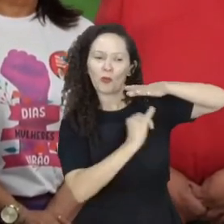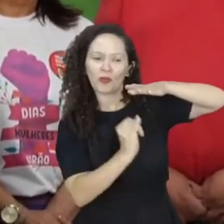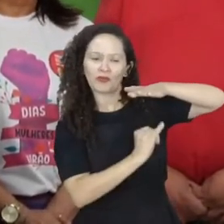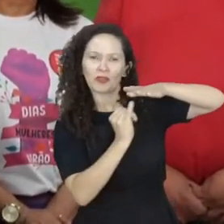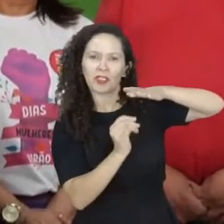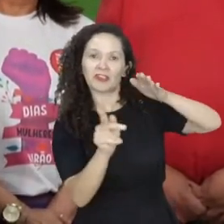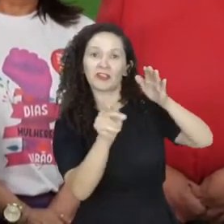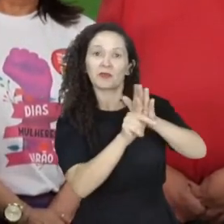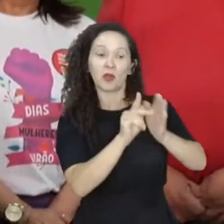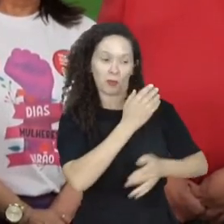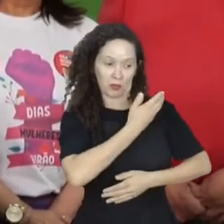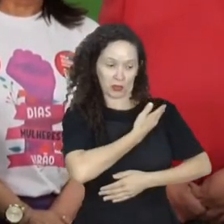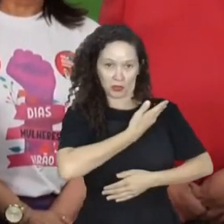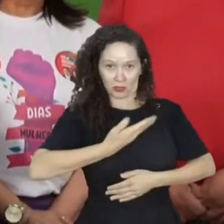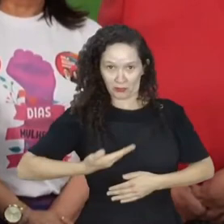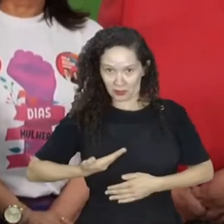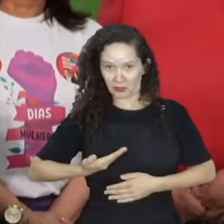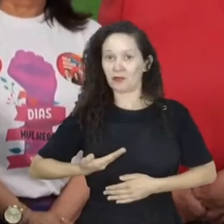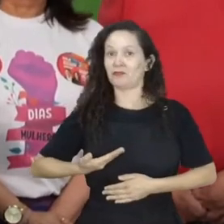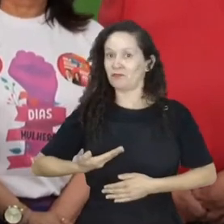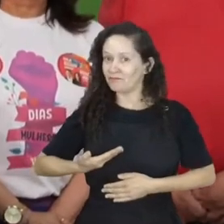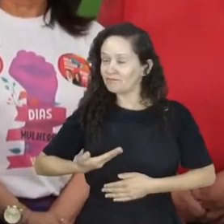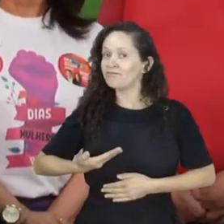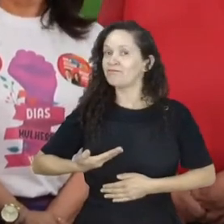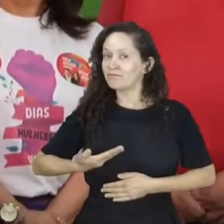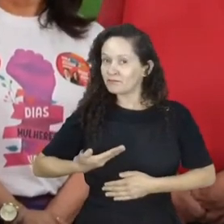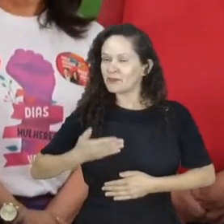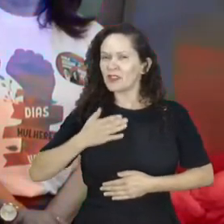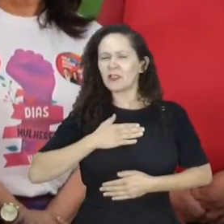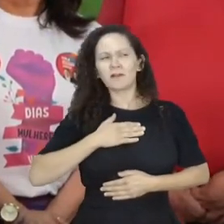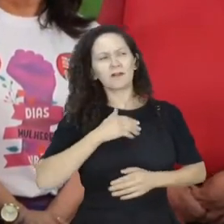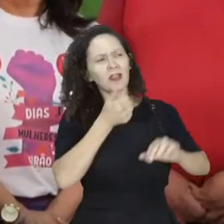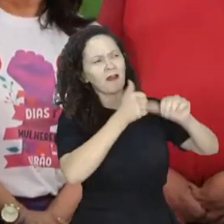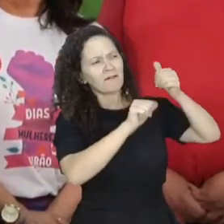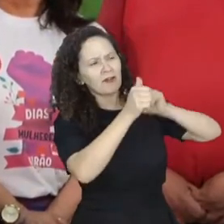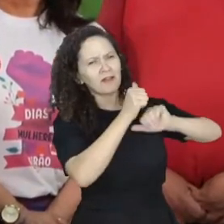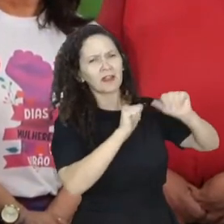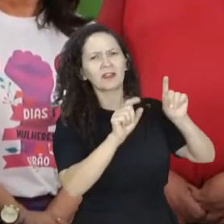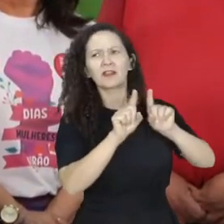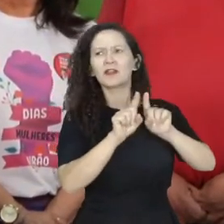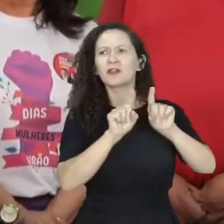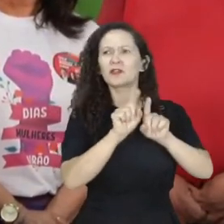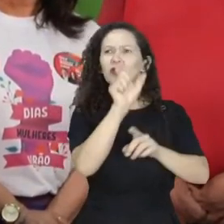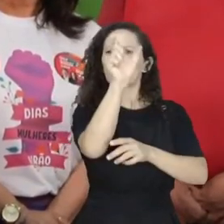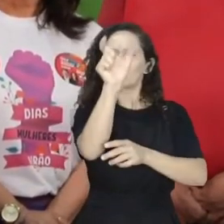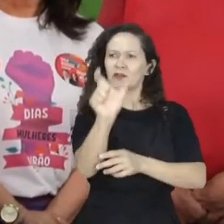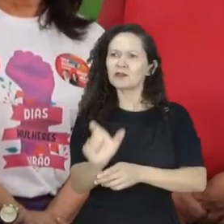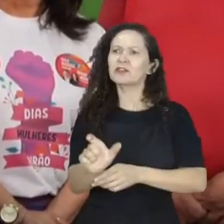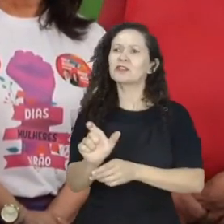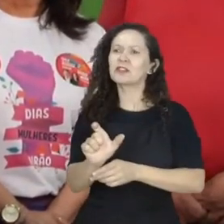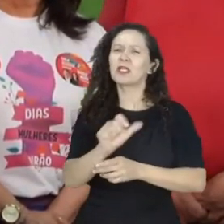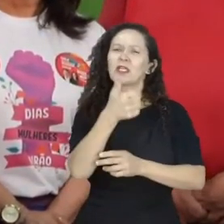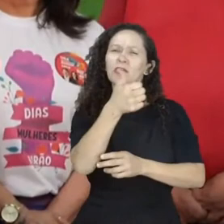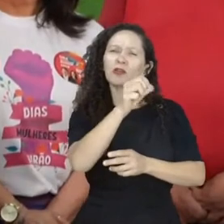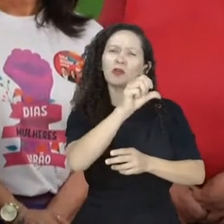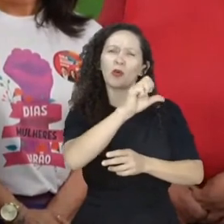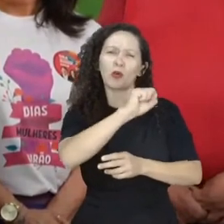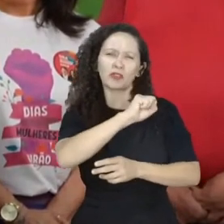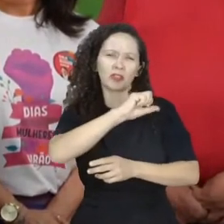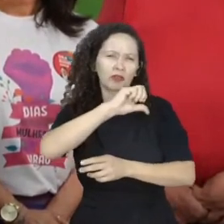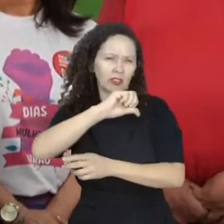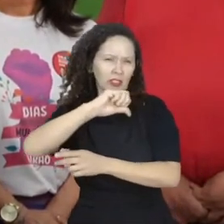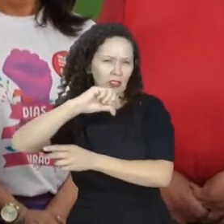para fazer campanha. E eu estava analisando, desde Marechal Deodoro da Fonseca, em 1889 até